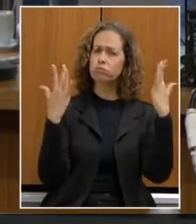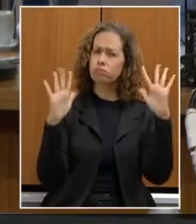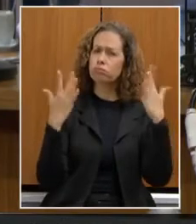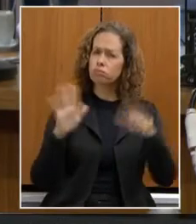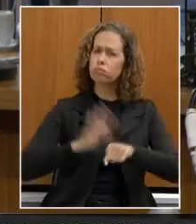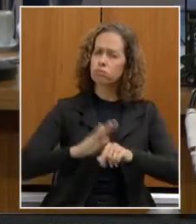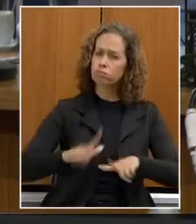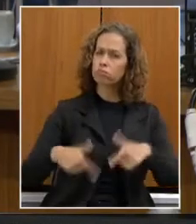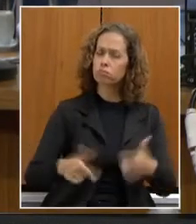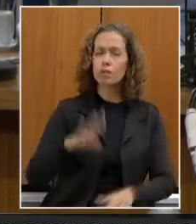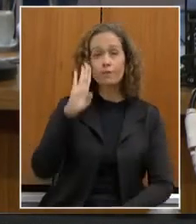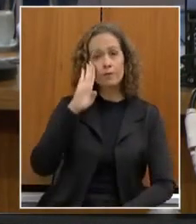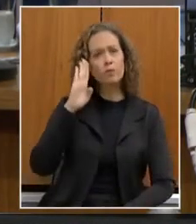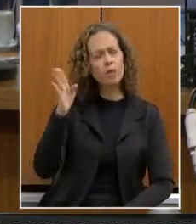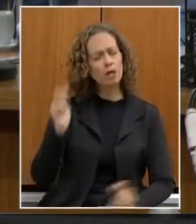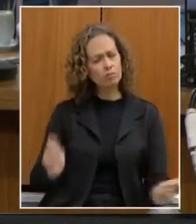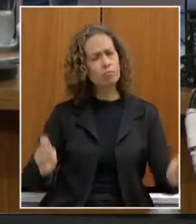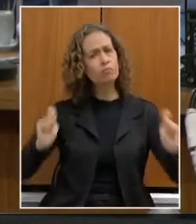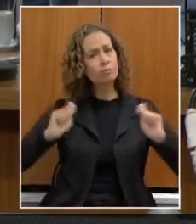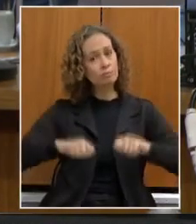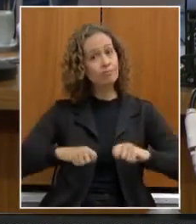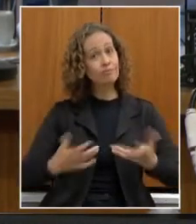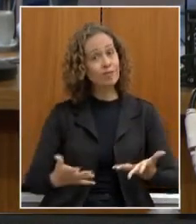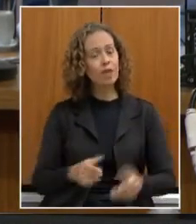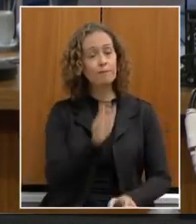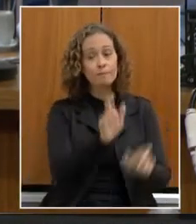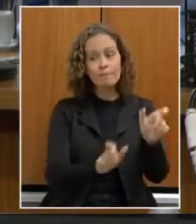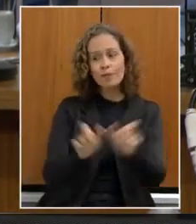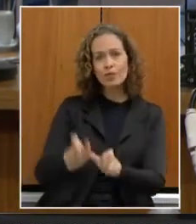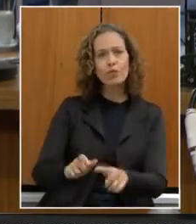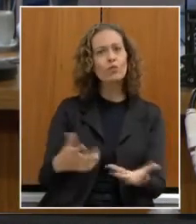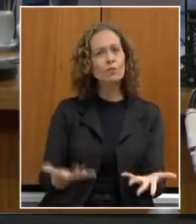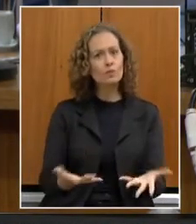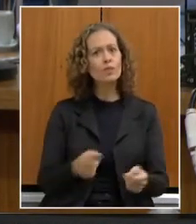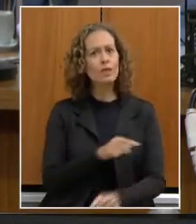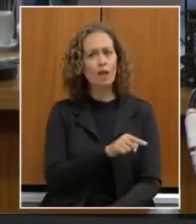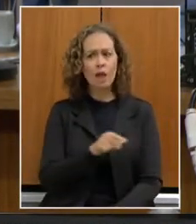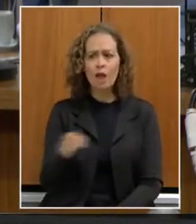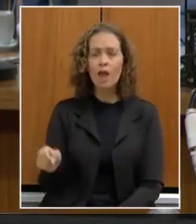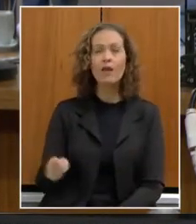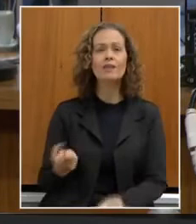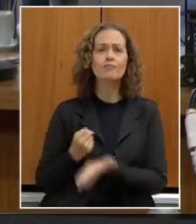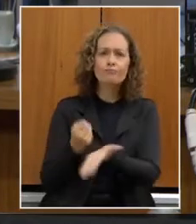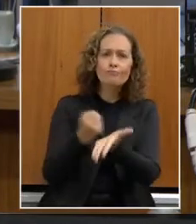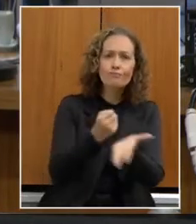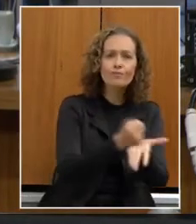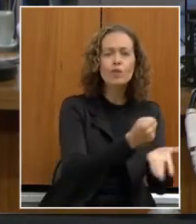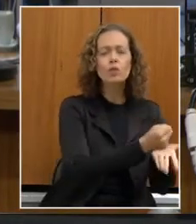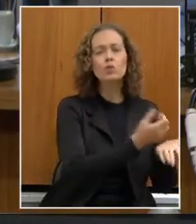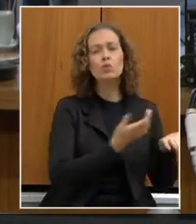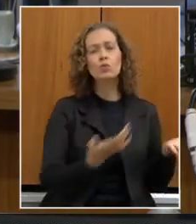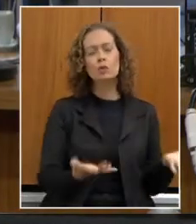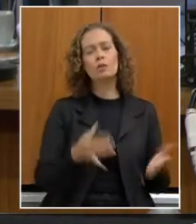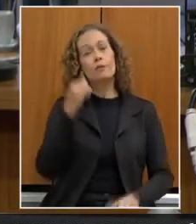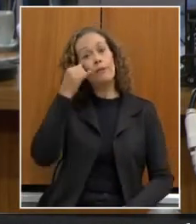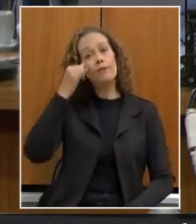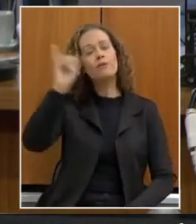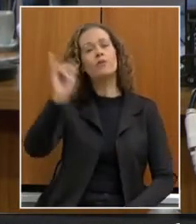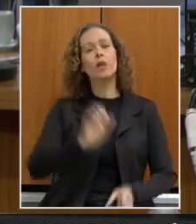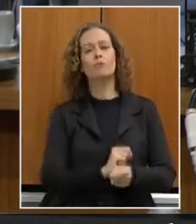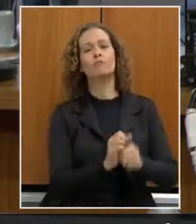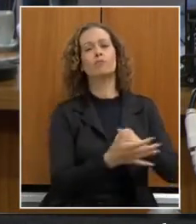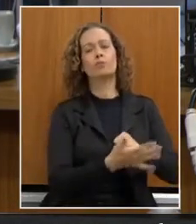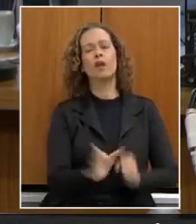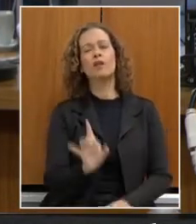fundamental é eficiência salvando vidas literalmente então mais uma vez não são só números a gente está